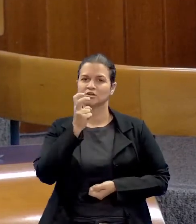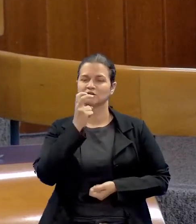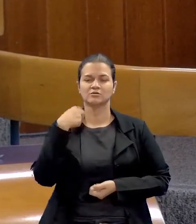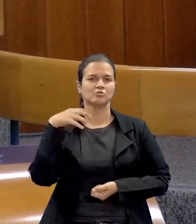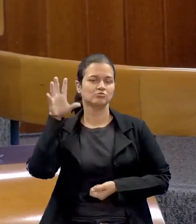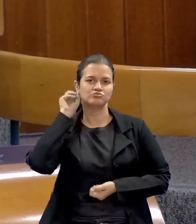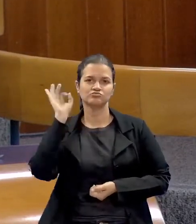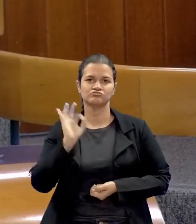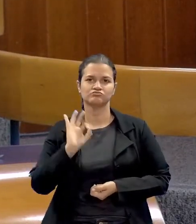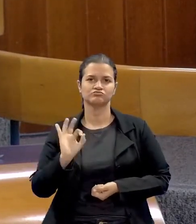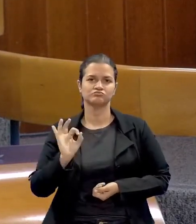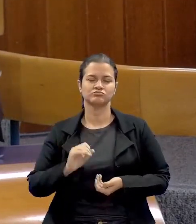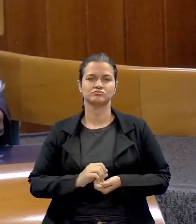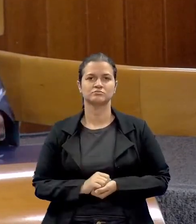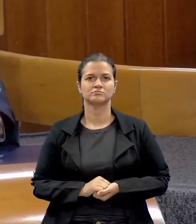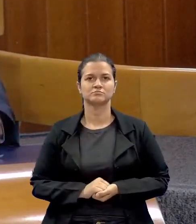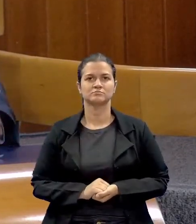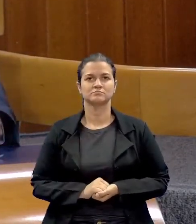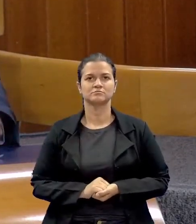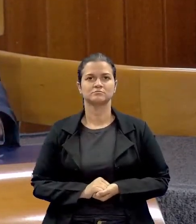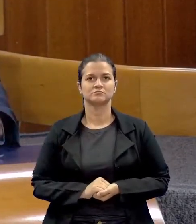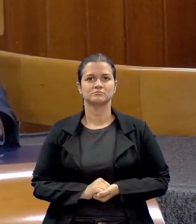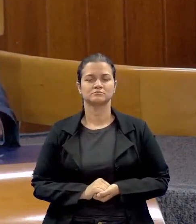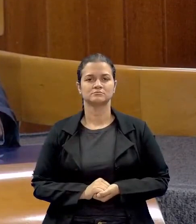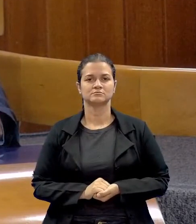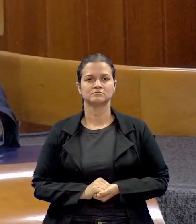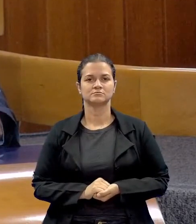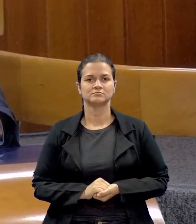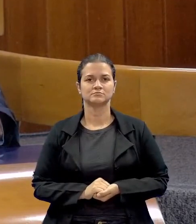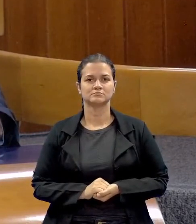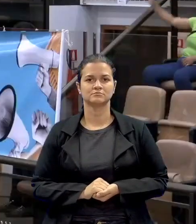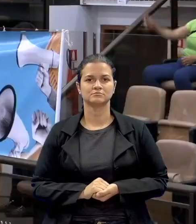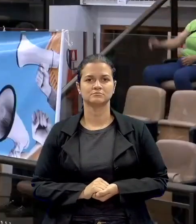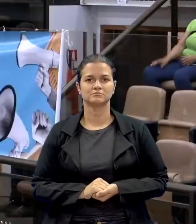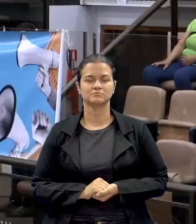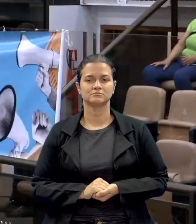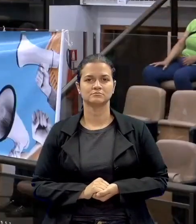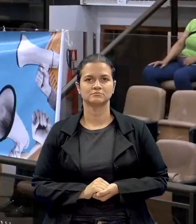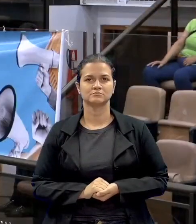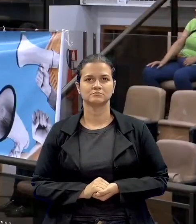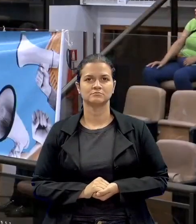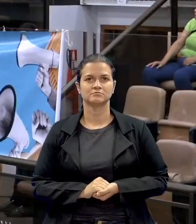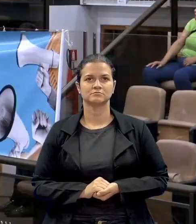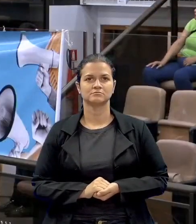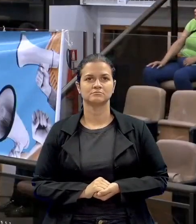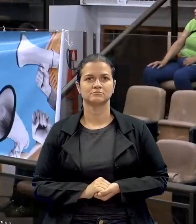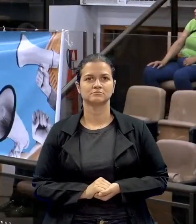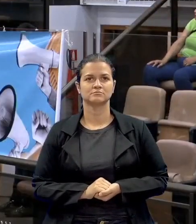Thank you.